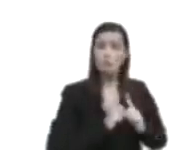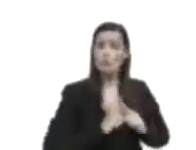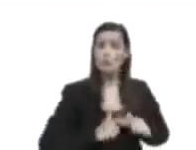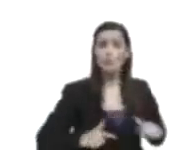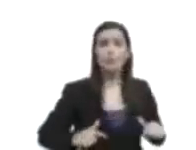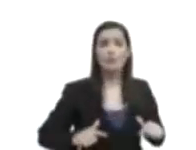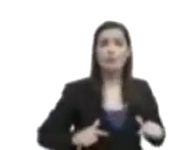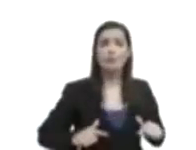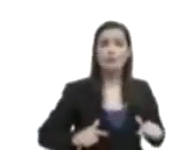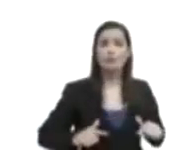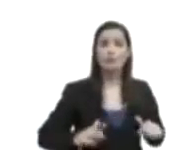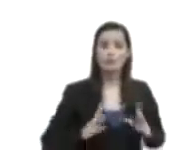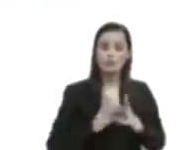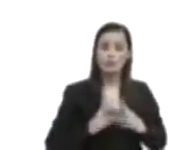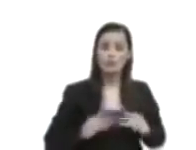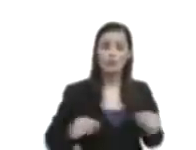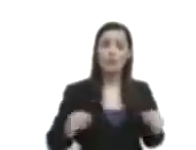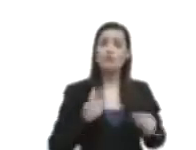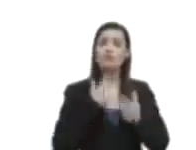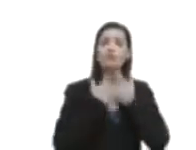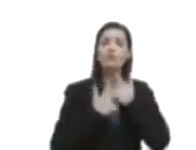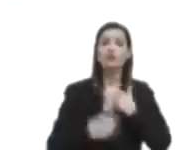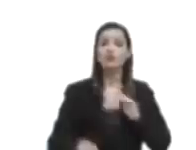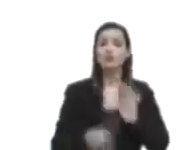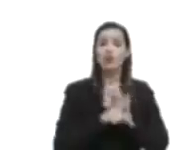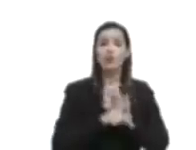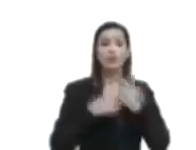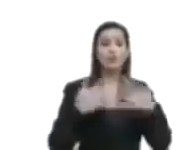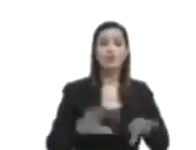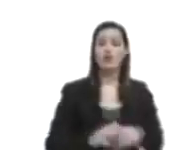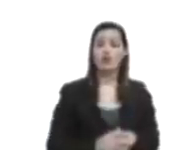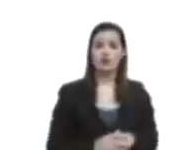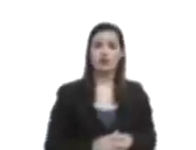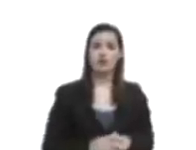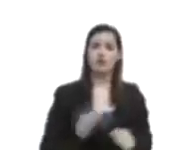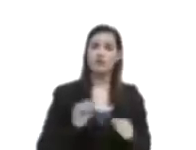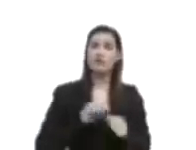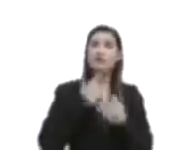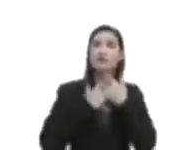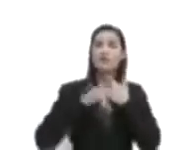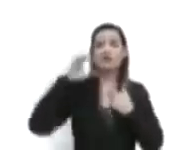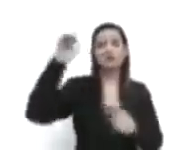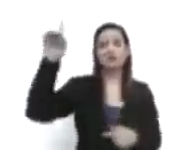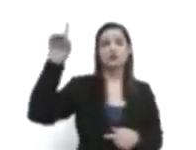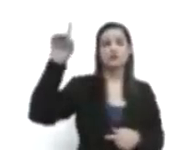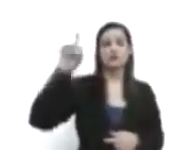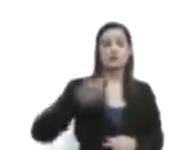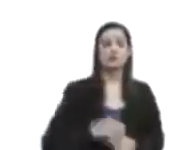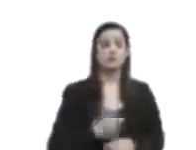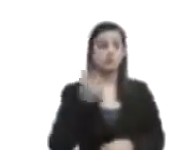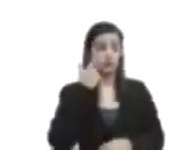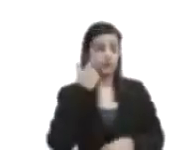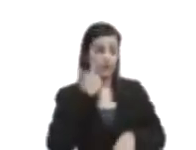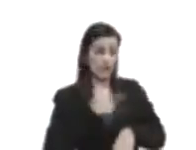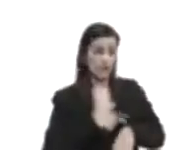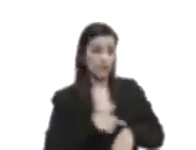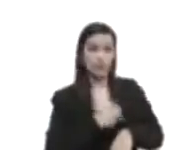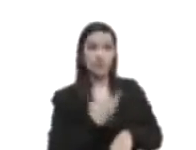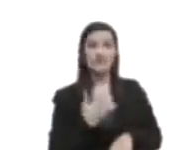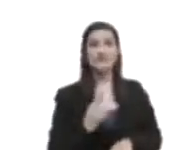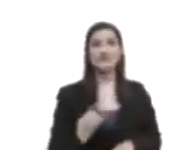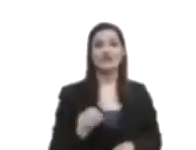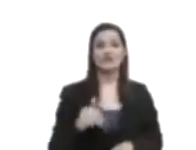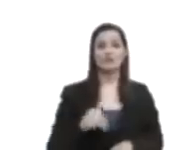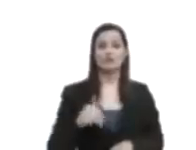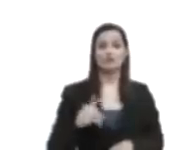aquele que se esvazia da sua própria vontade, para fazer a de Deus. Deixa eu ver quanto que é o tempo que eu tenho, mais 10